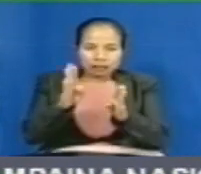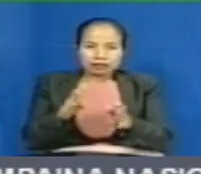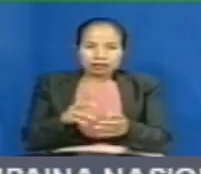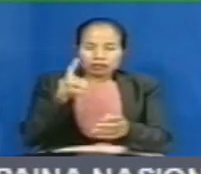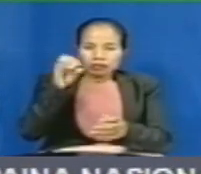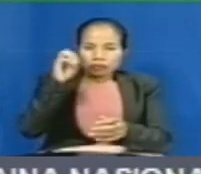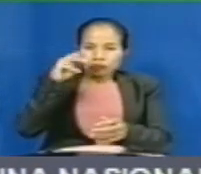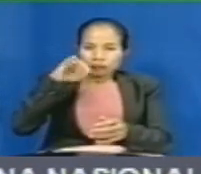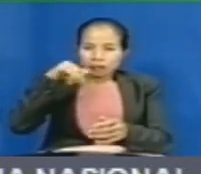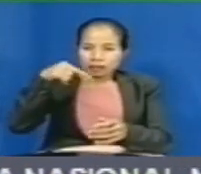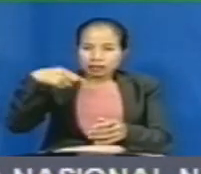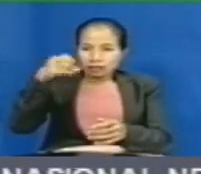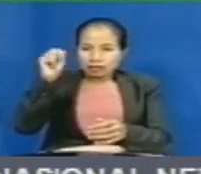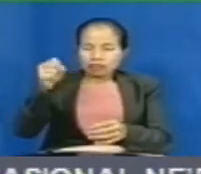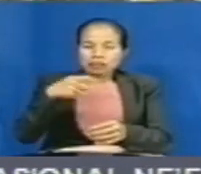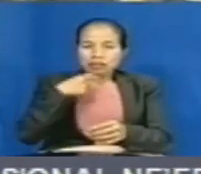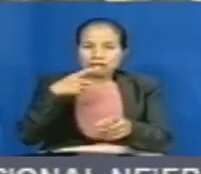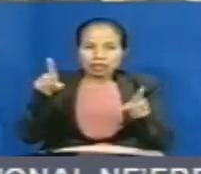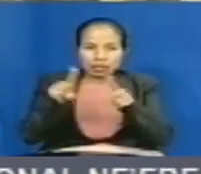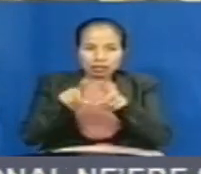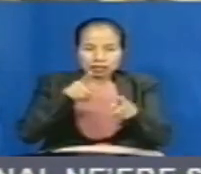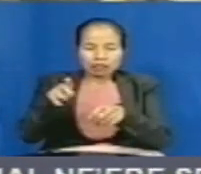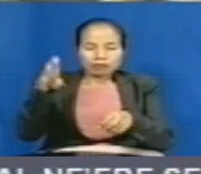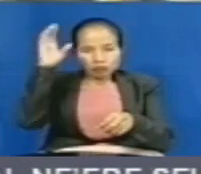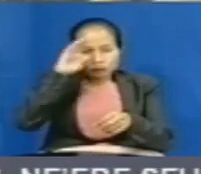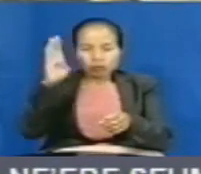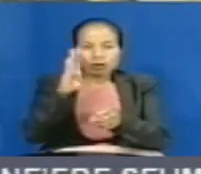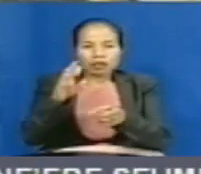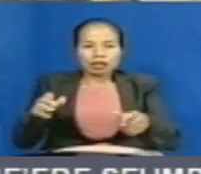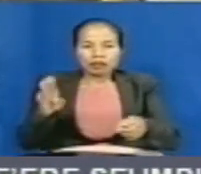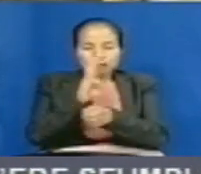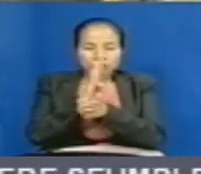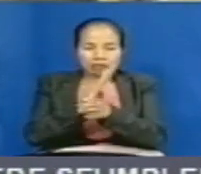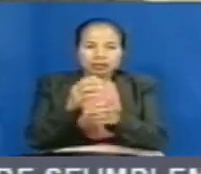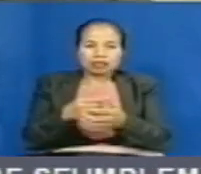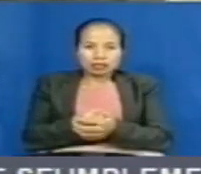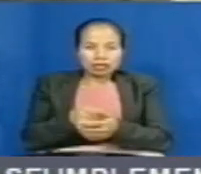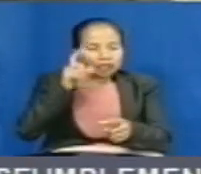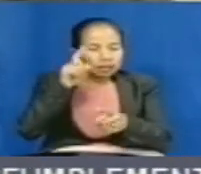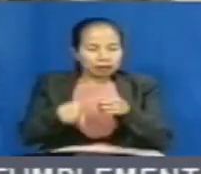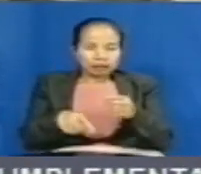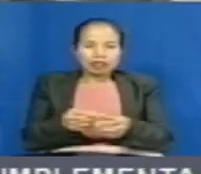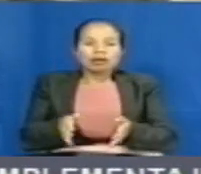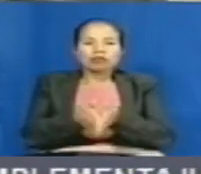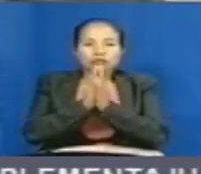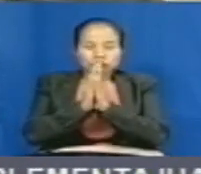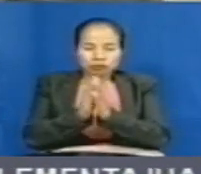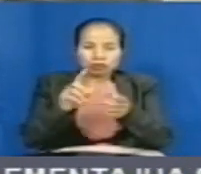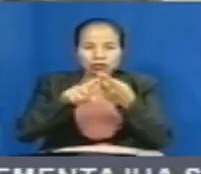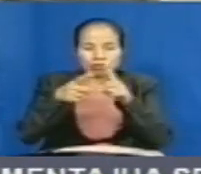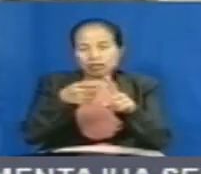Domingas Varela argumenta a necessidade un buka moris li husi negosio nune la beletan lima ba maluk